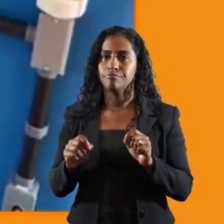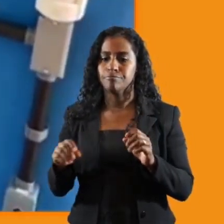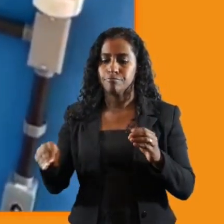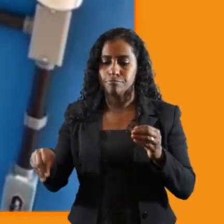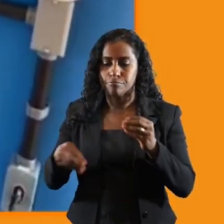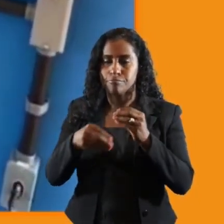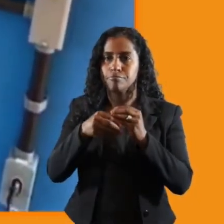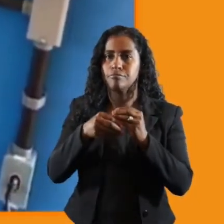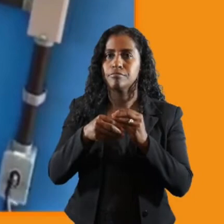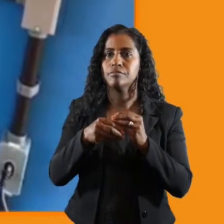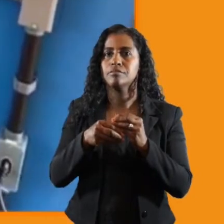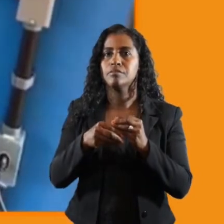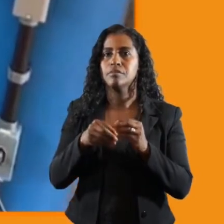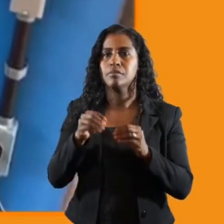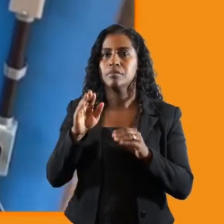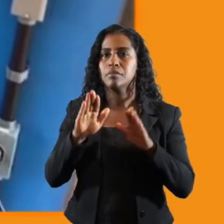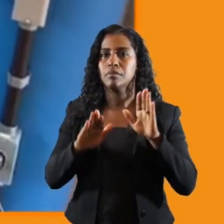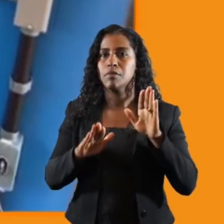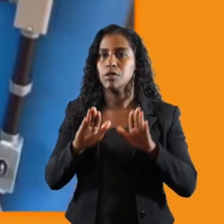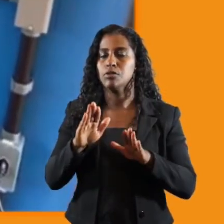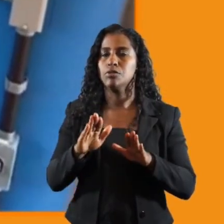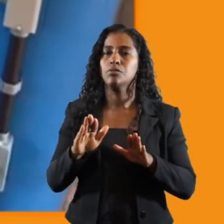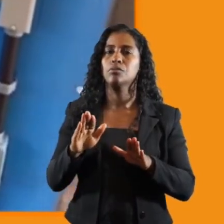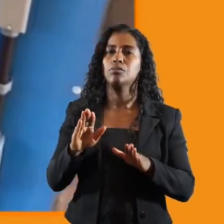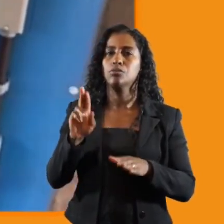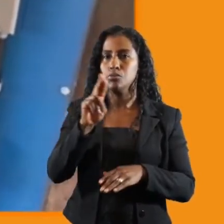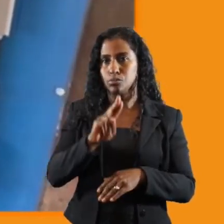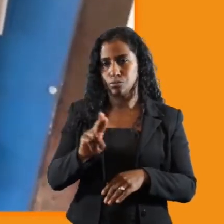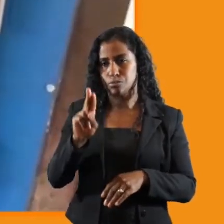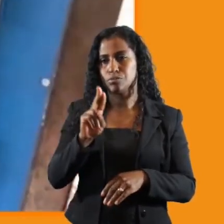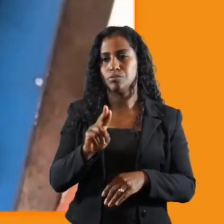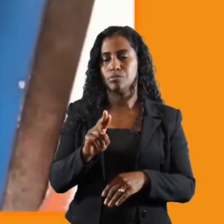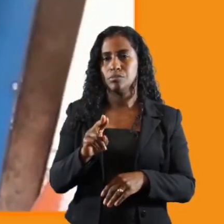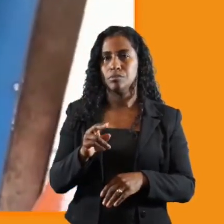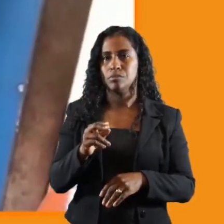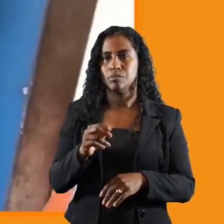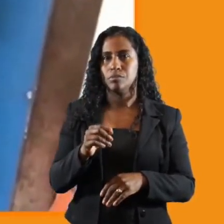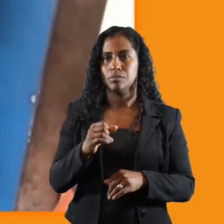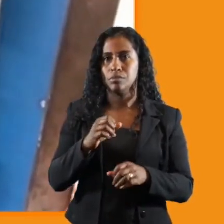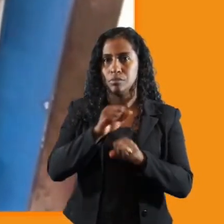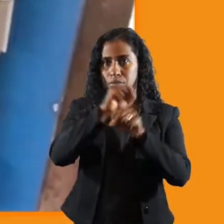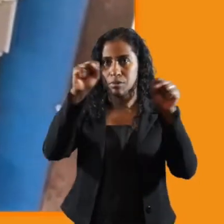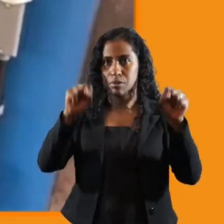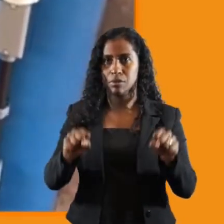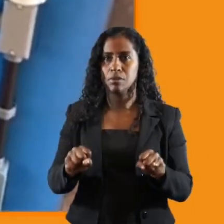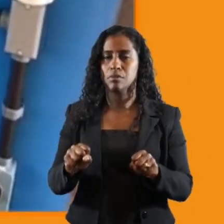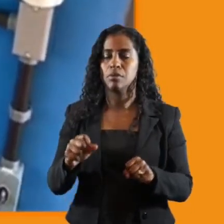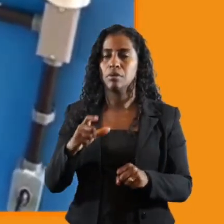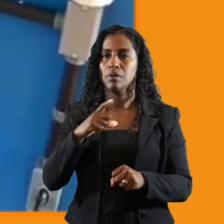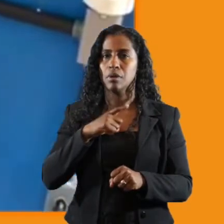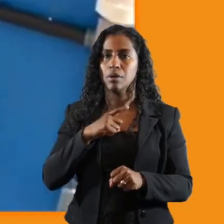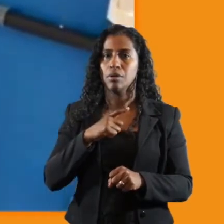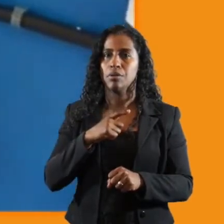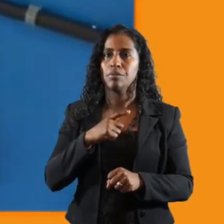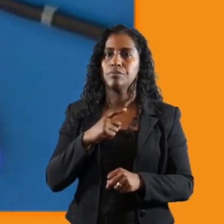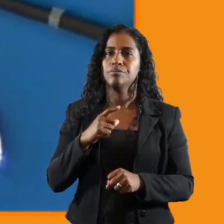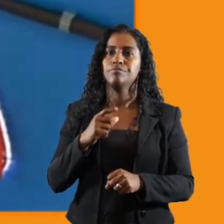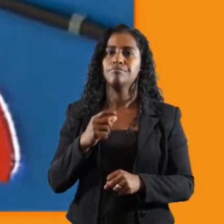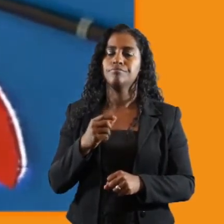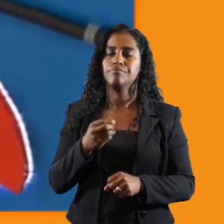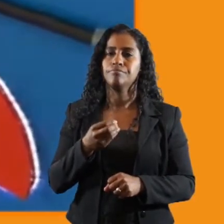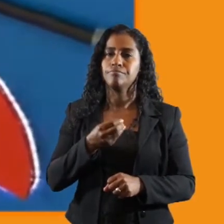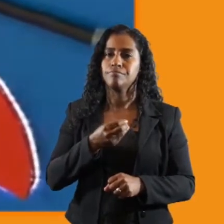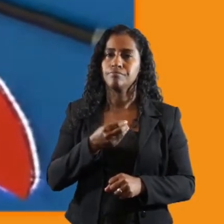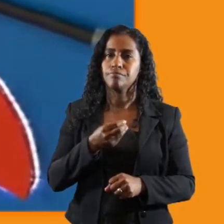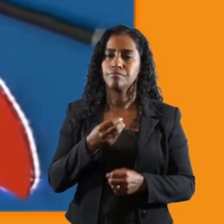de baterias. Por quê? O nosso sistema, por exemplo, a gente tem aqui uma vida útil do sistema que a gente dimensionou, que ele está aqui